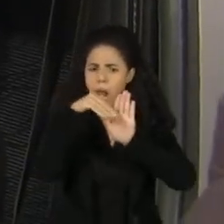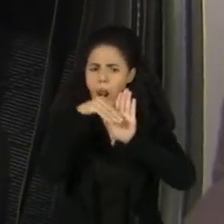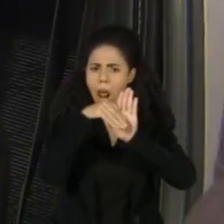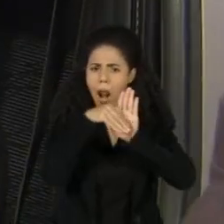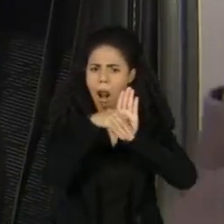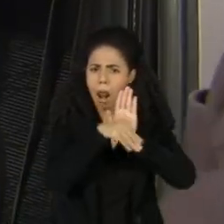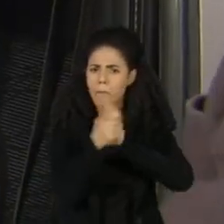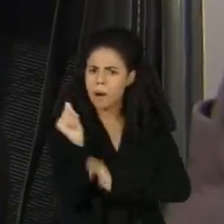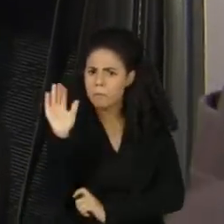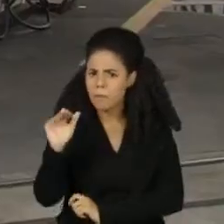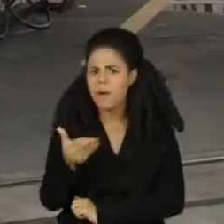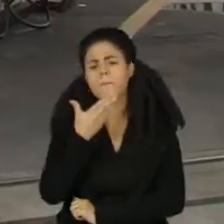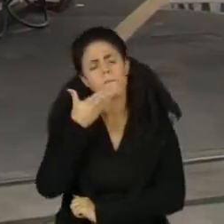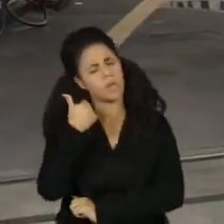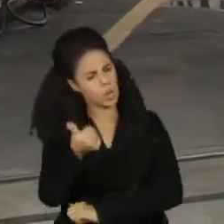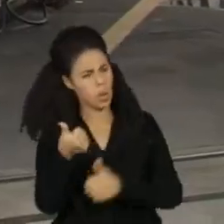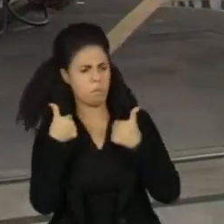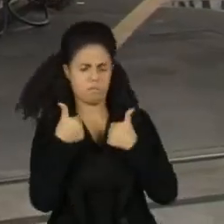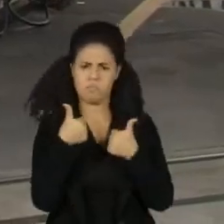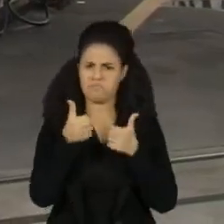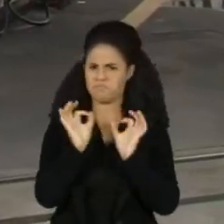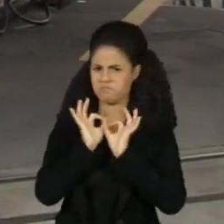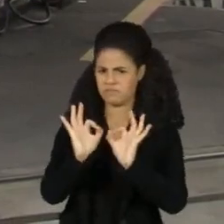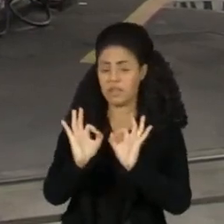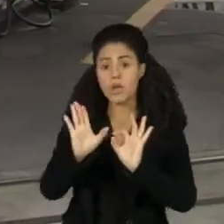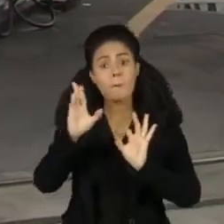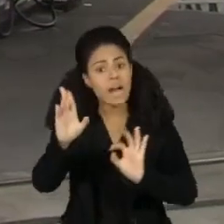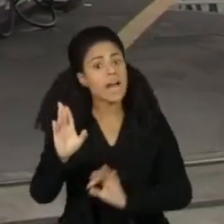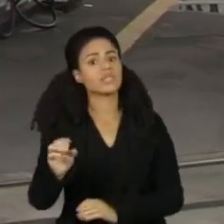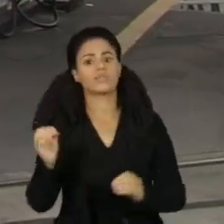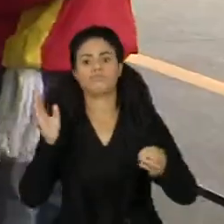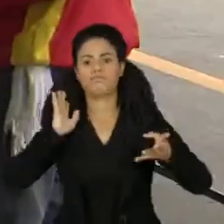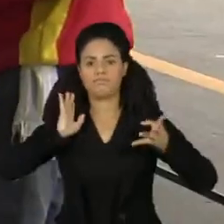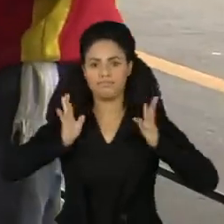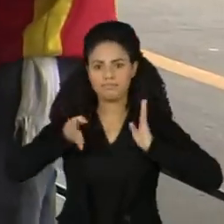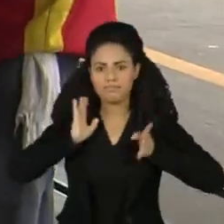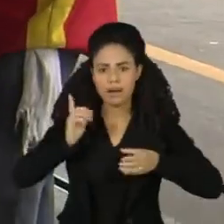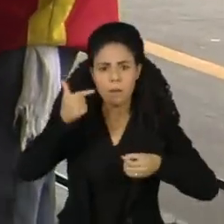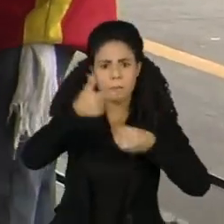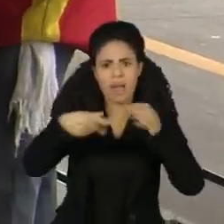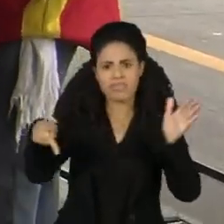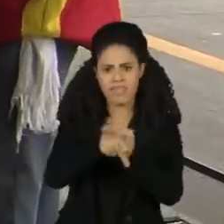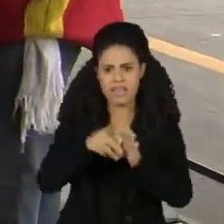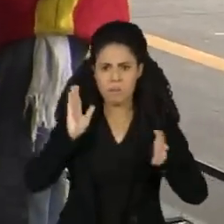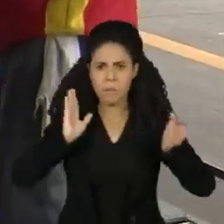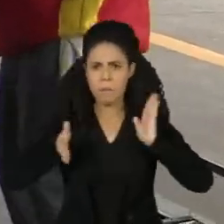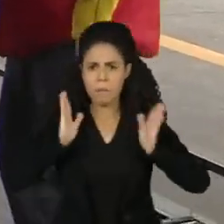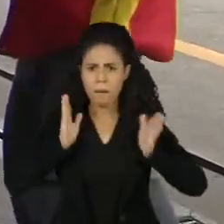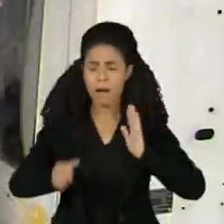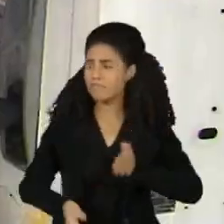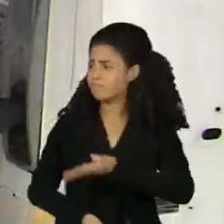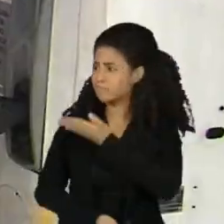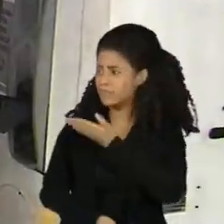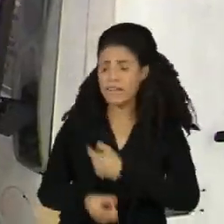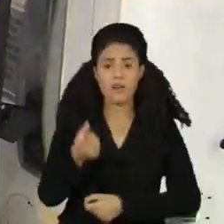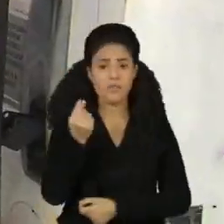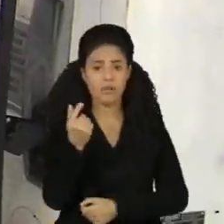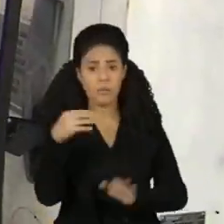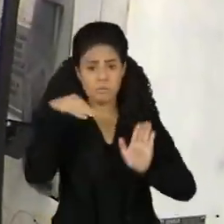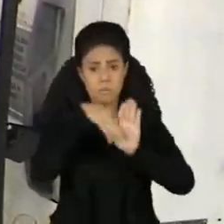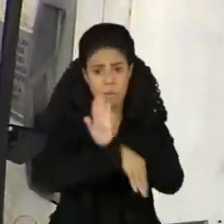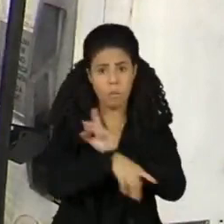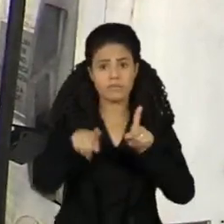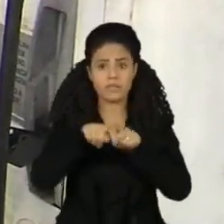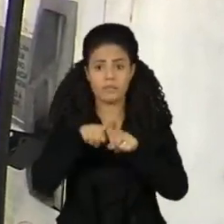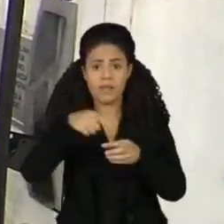melhorou ultimamente, melhorou bastante. Só o diesel foi na contramão e subiu. O litro do etanol baixou de preço. A